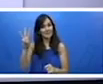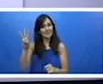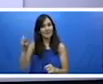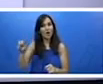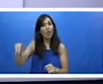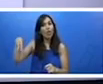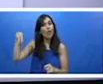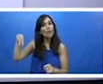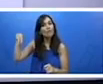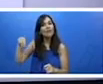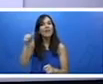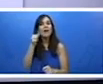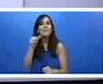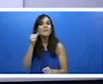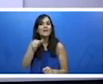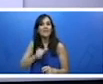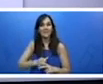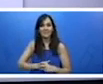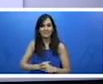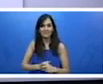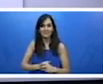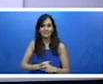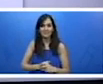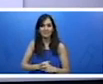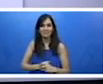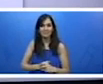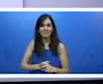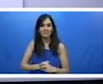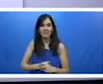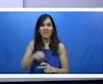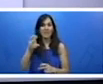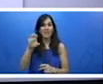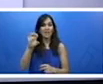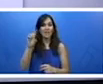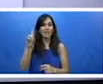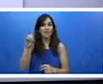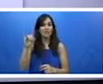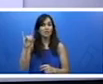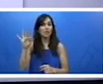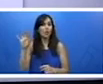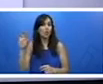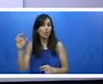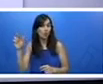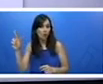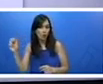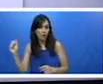autor Stefan Zweig, a editora Zahar. Páginas,